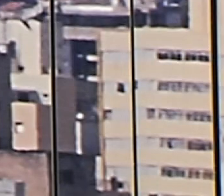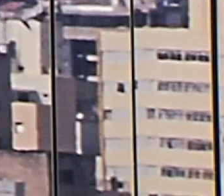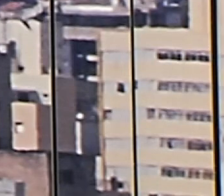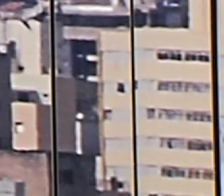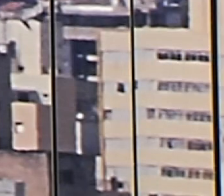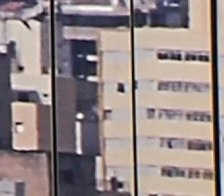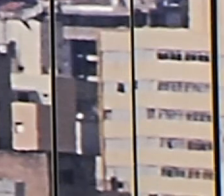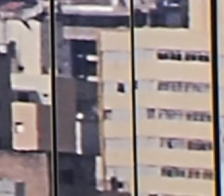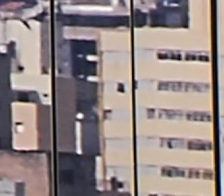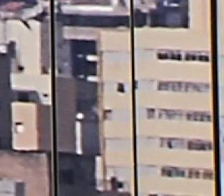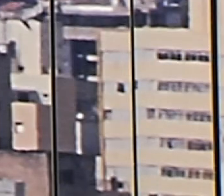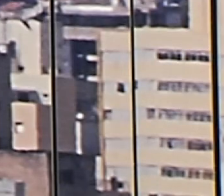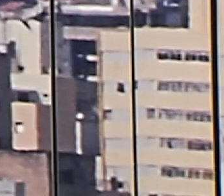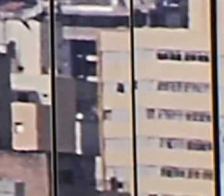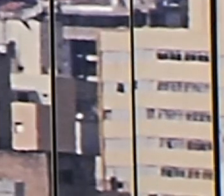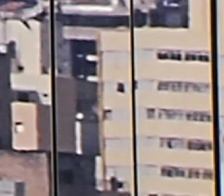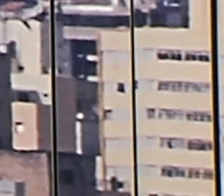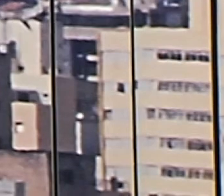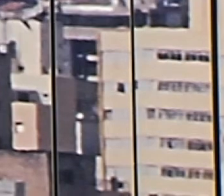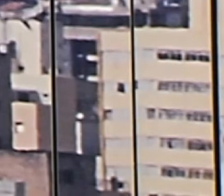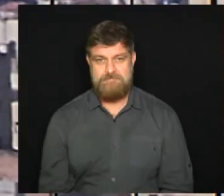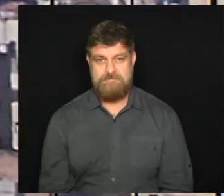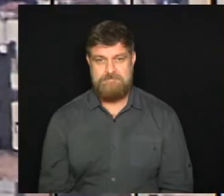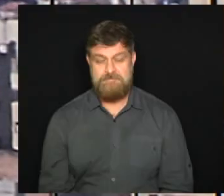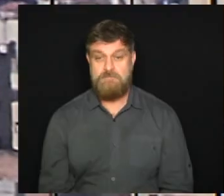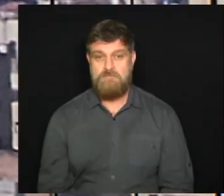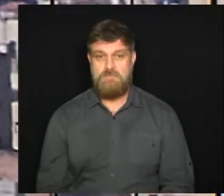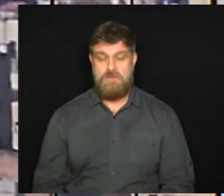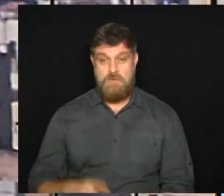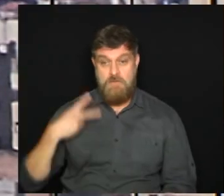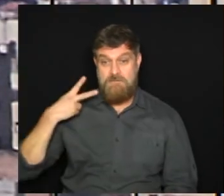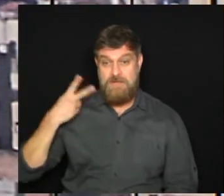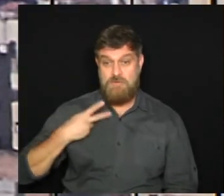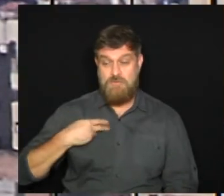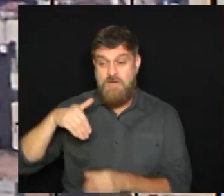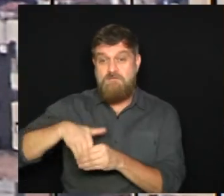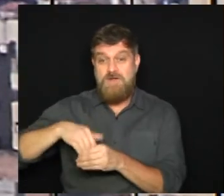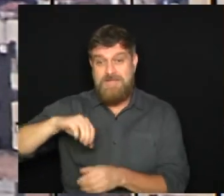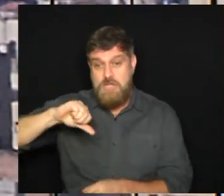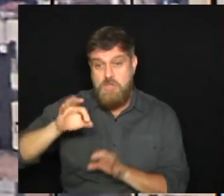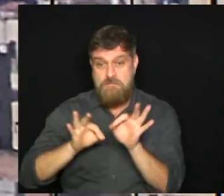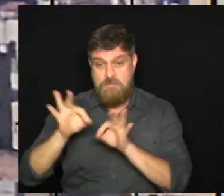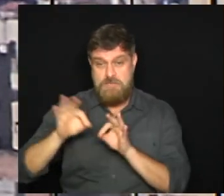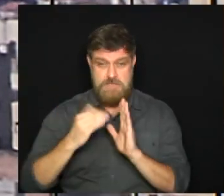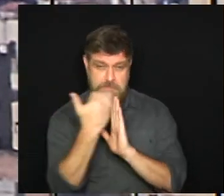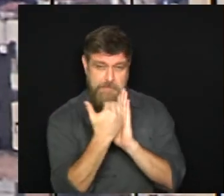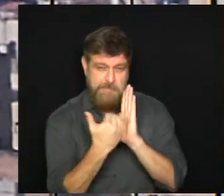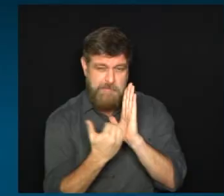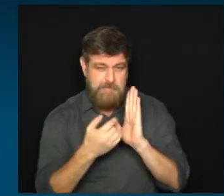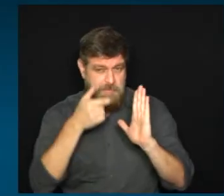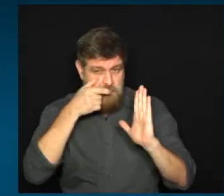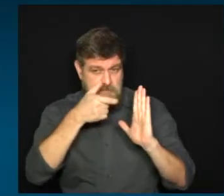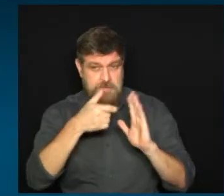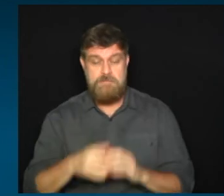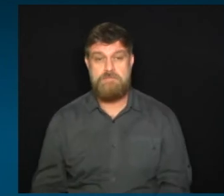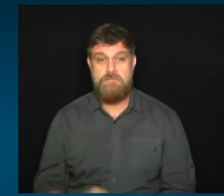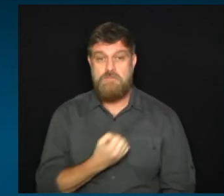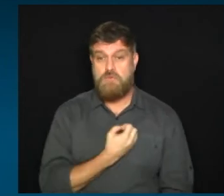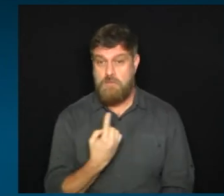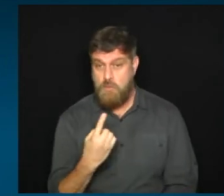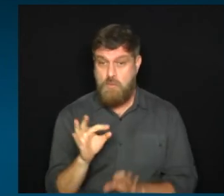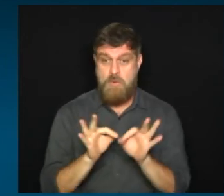Os vereadores vão discutir e votar 9 projetos. Confira agora a pauta completa. O item 1 é